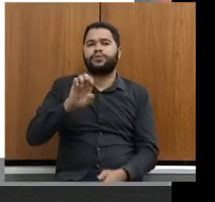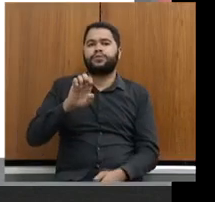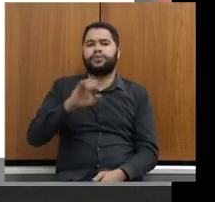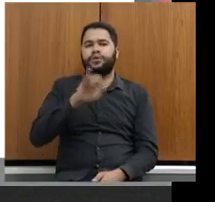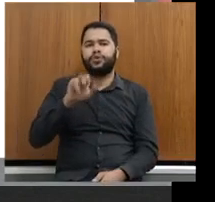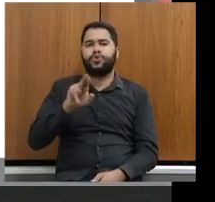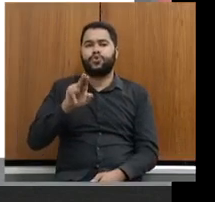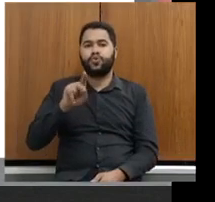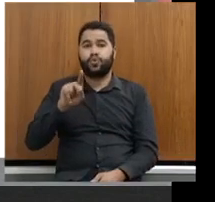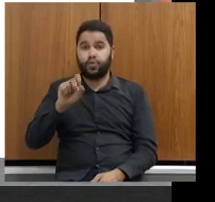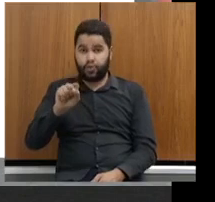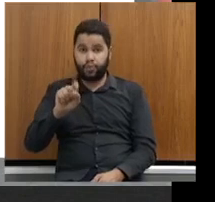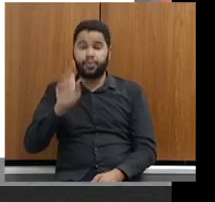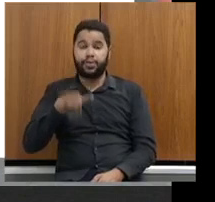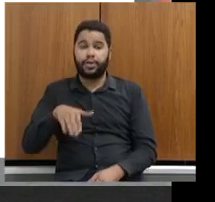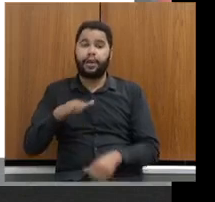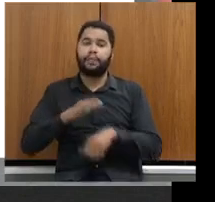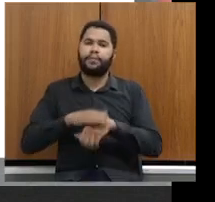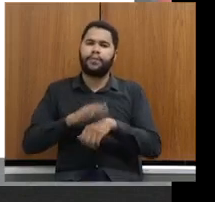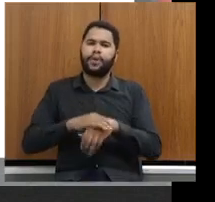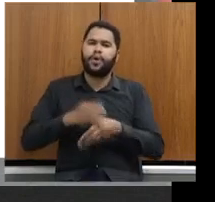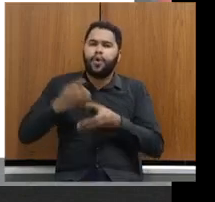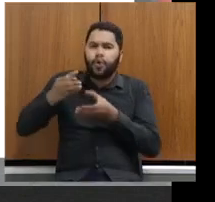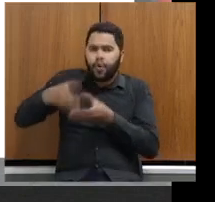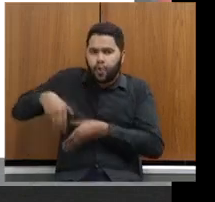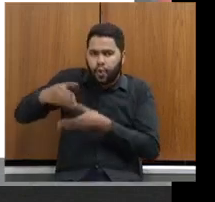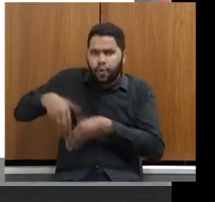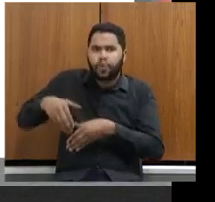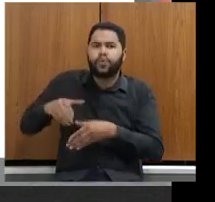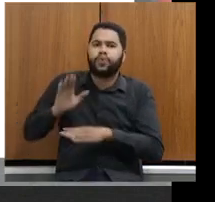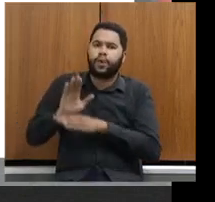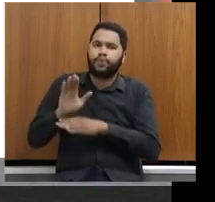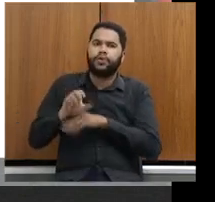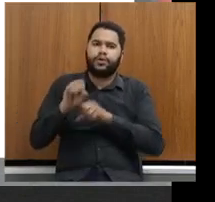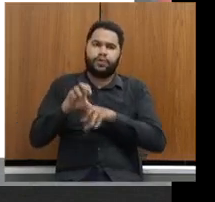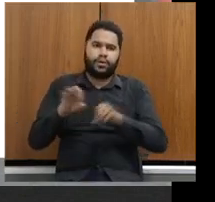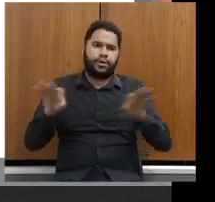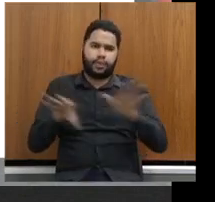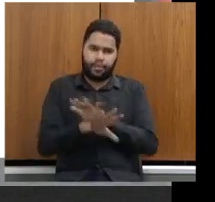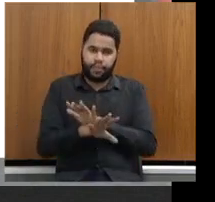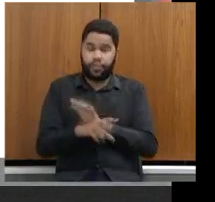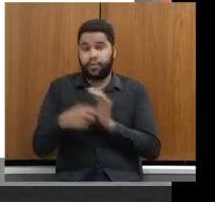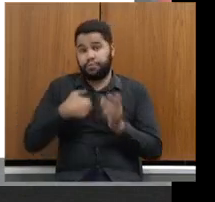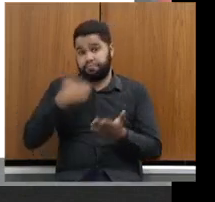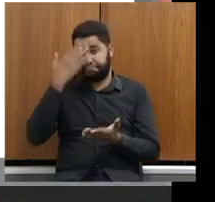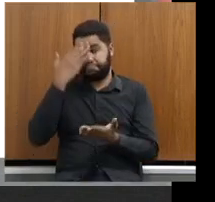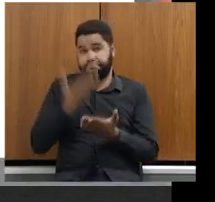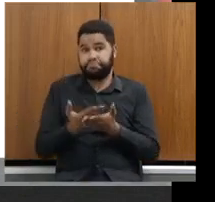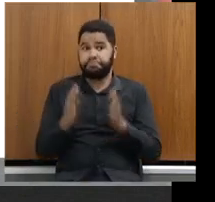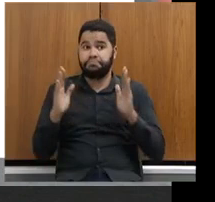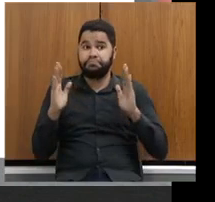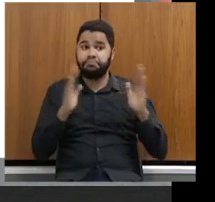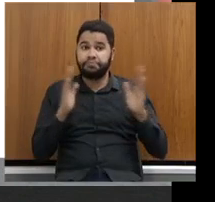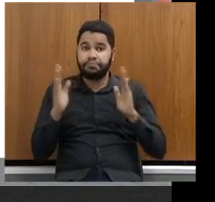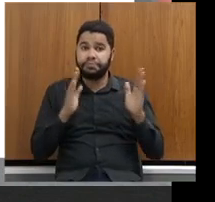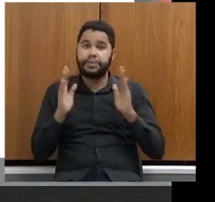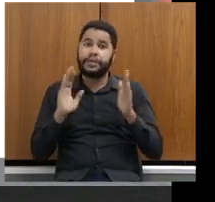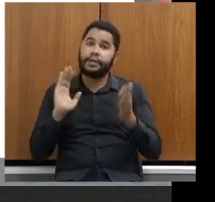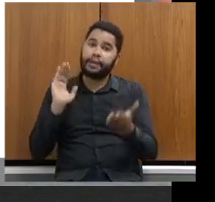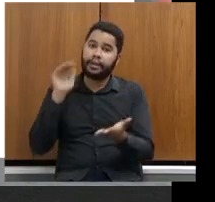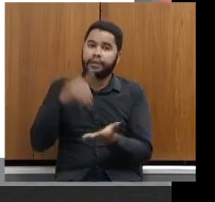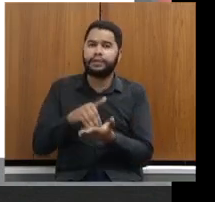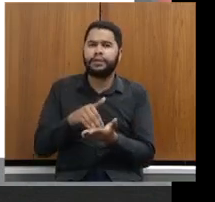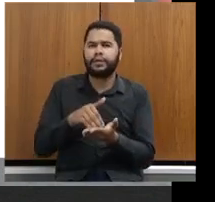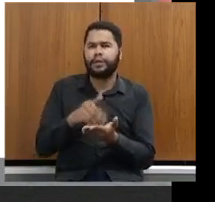a gente tem três concurso em andamento Oi gente já tem um concurso de auxiliar Educacional que já terminou eu acredito que num prazo de até